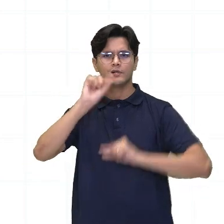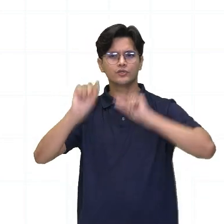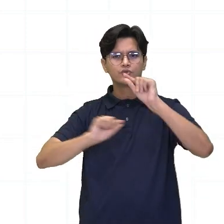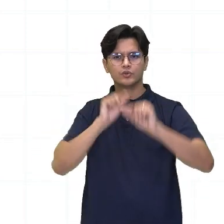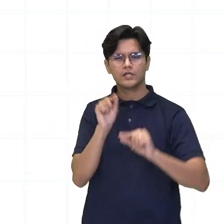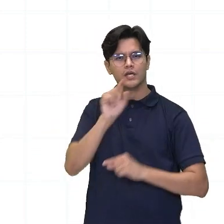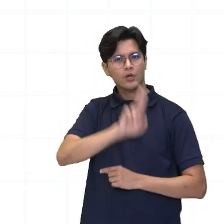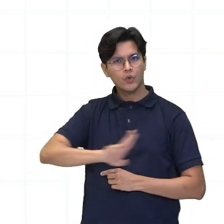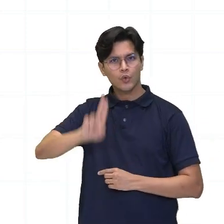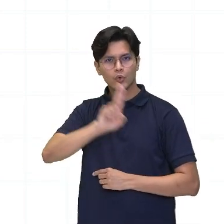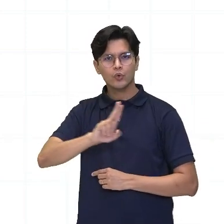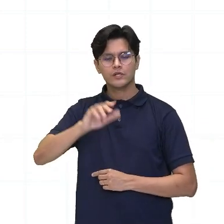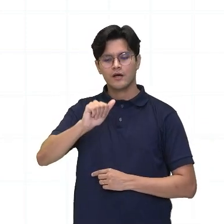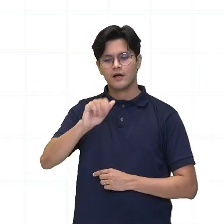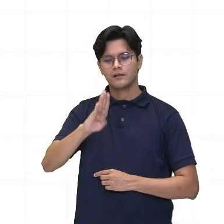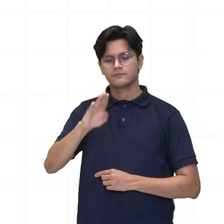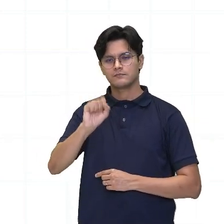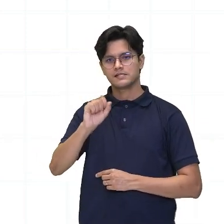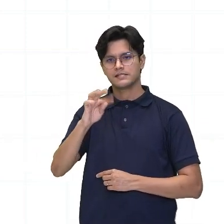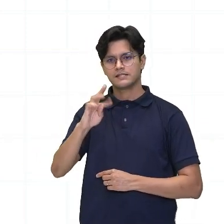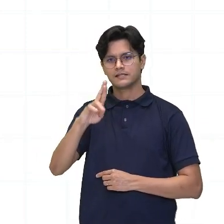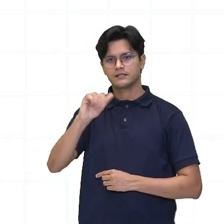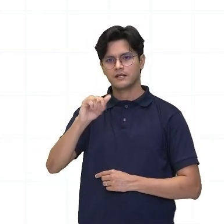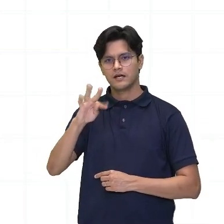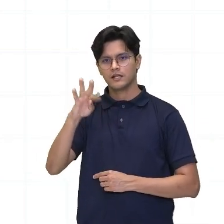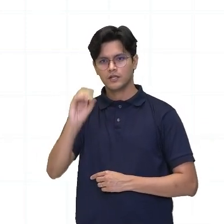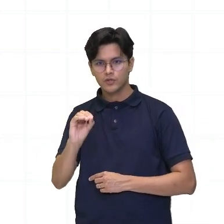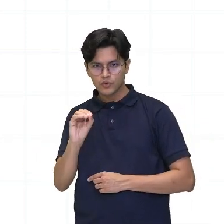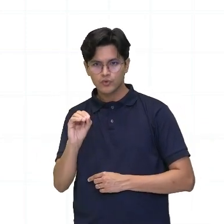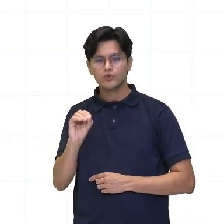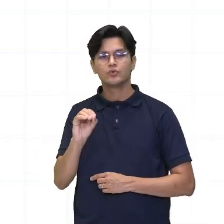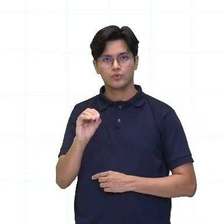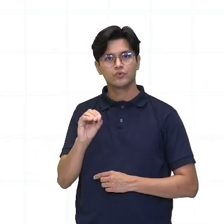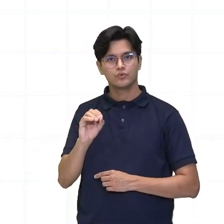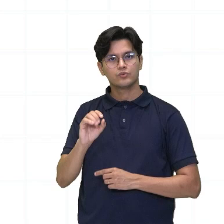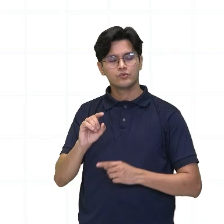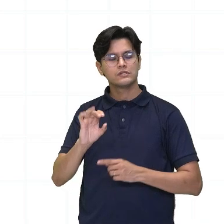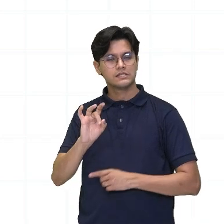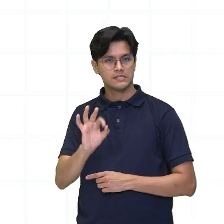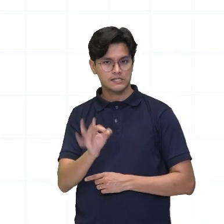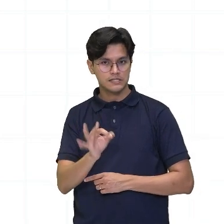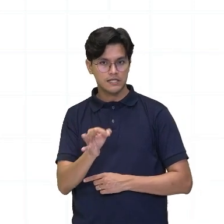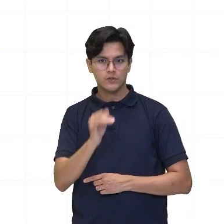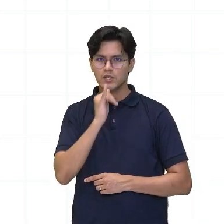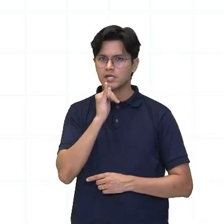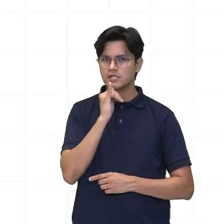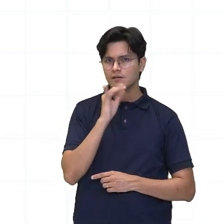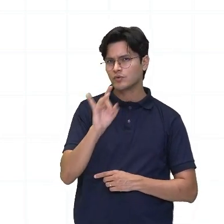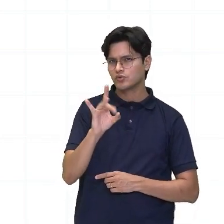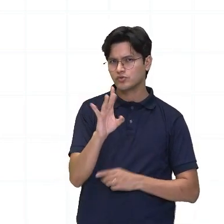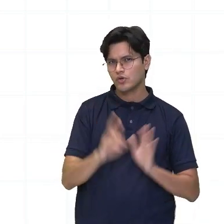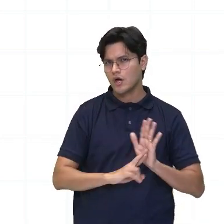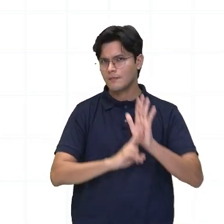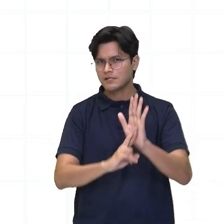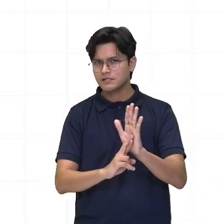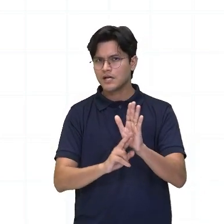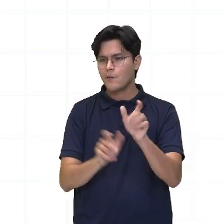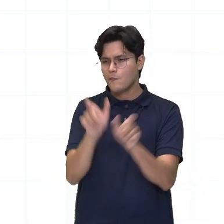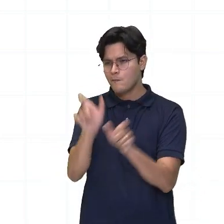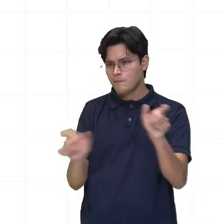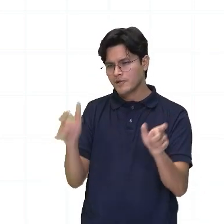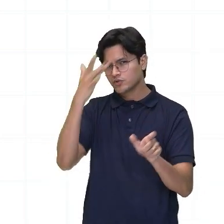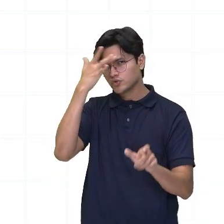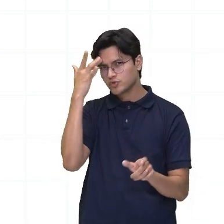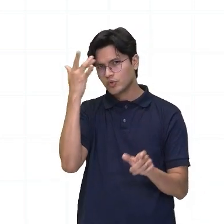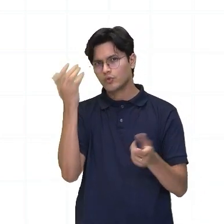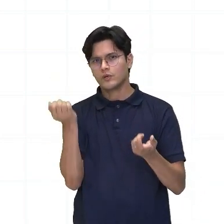em detrimento de figuras que fazem parte da realidade. Que figuras seriam essas? Pessoas, paisagem, então você não vê